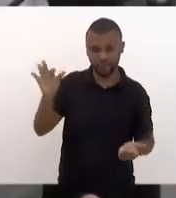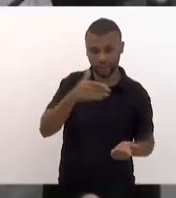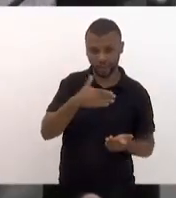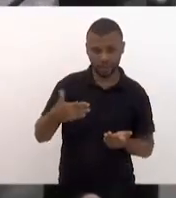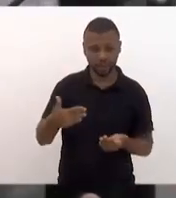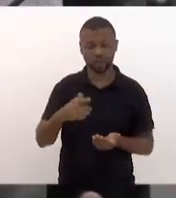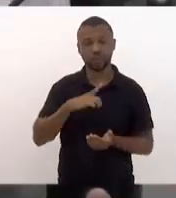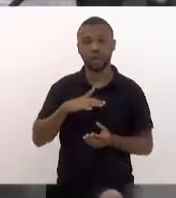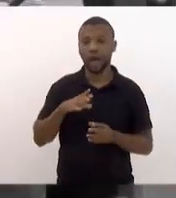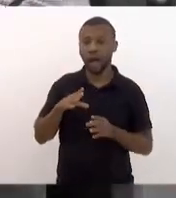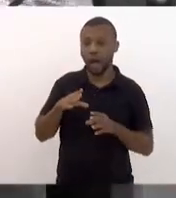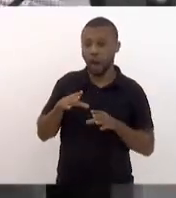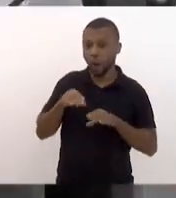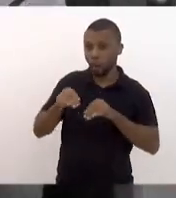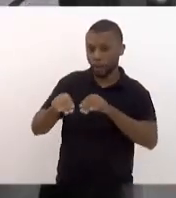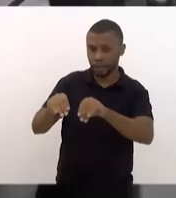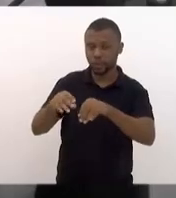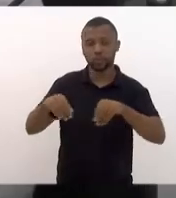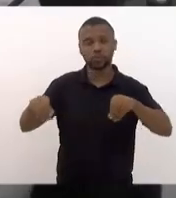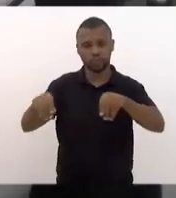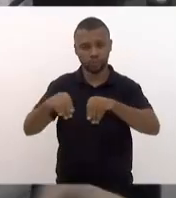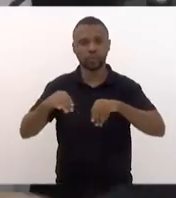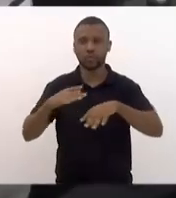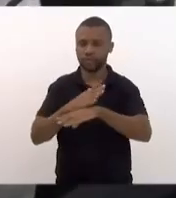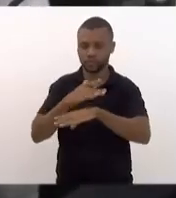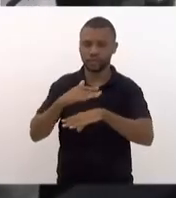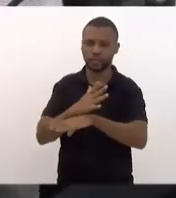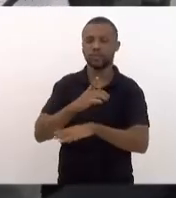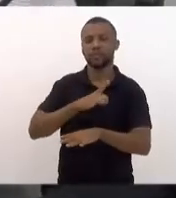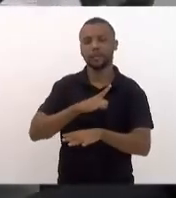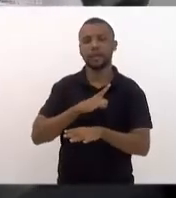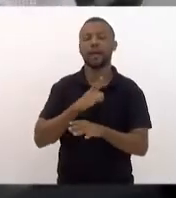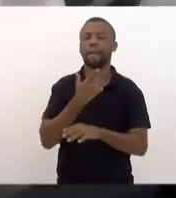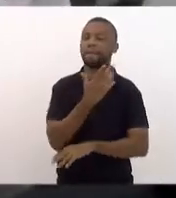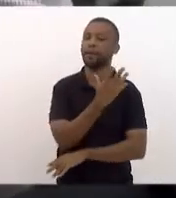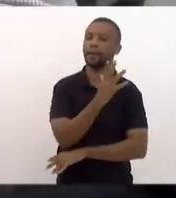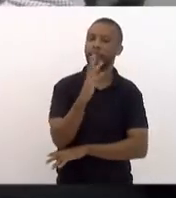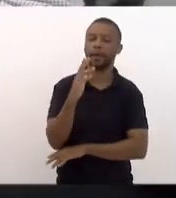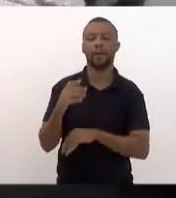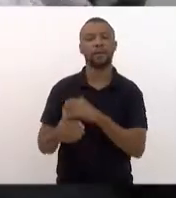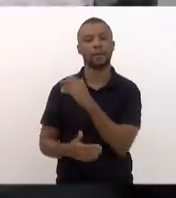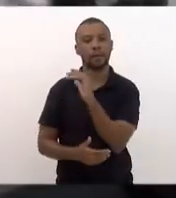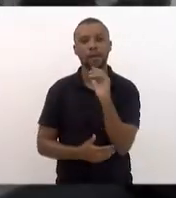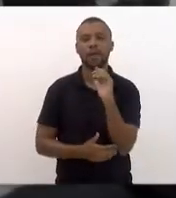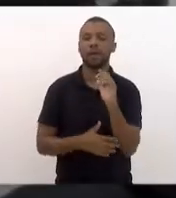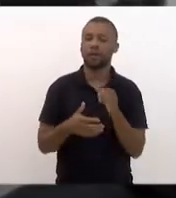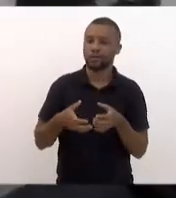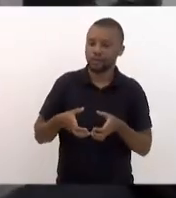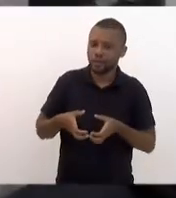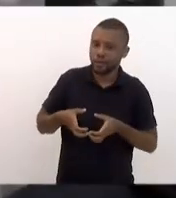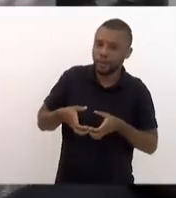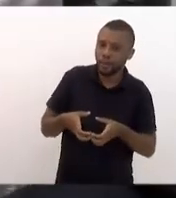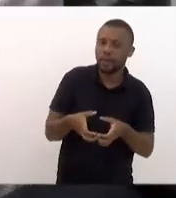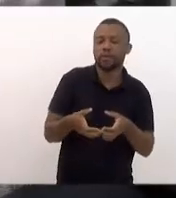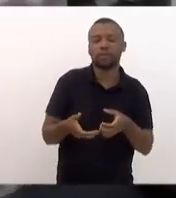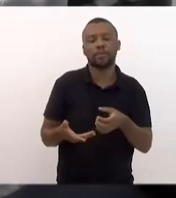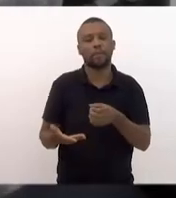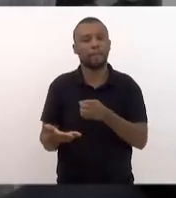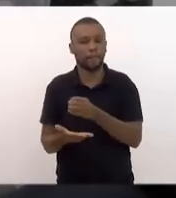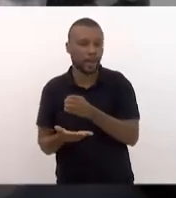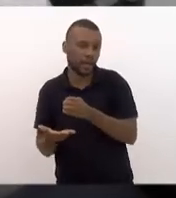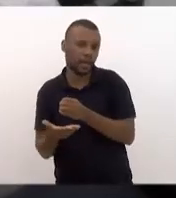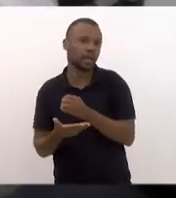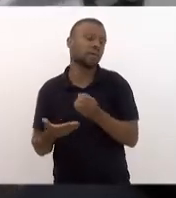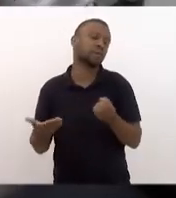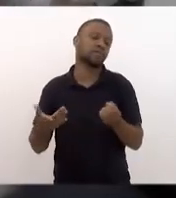urbano, né? Era meio ambiente, saneamento básico e por aí ia.